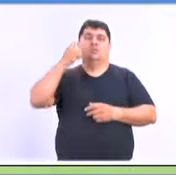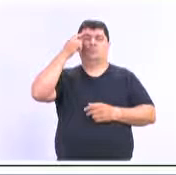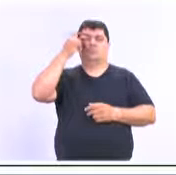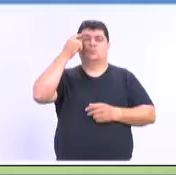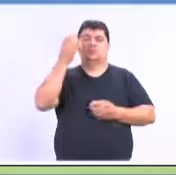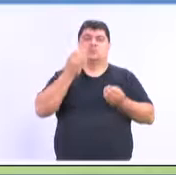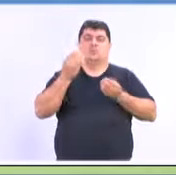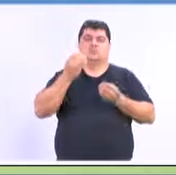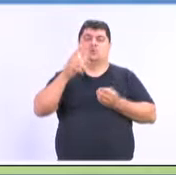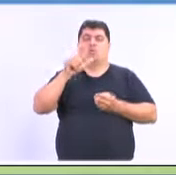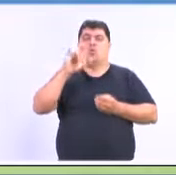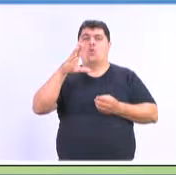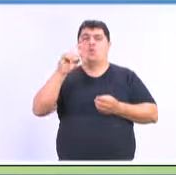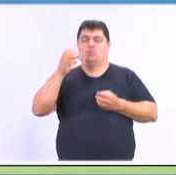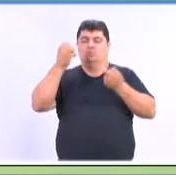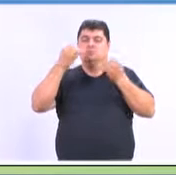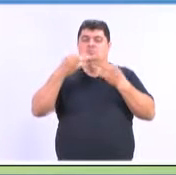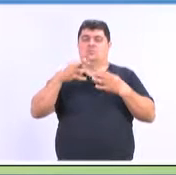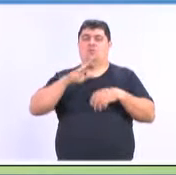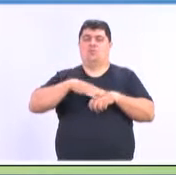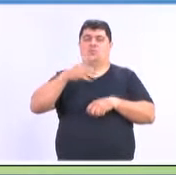conversar um pouquinho sobre essa conta,